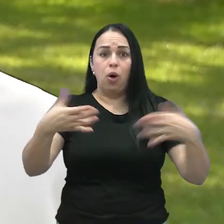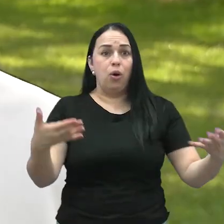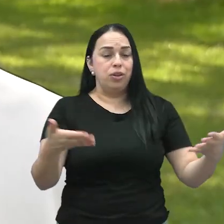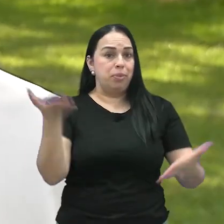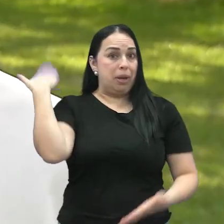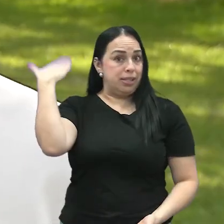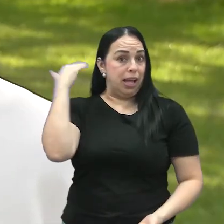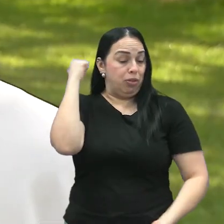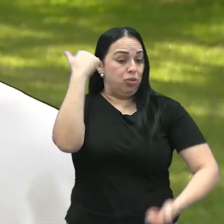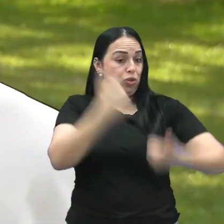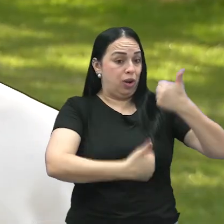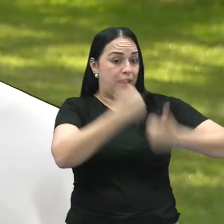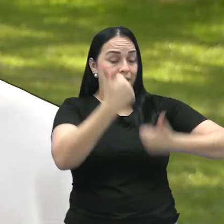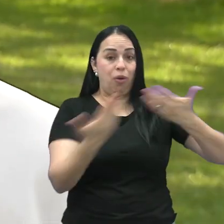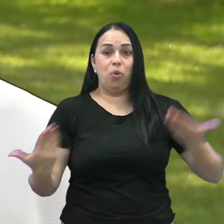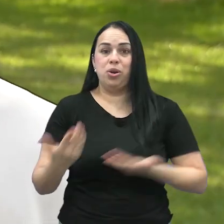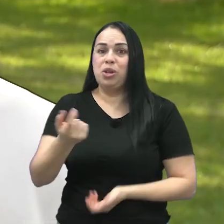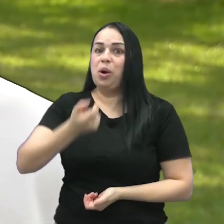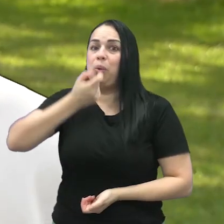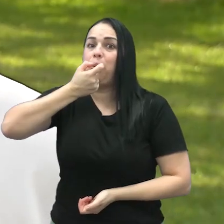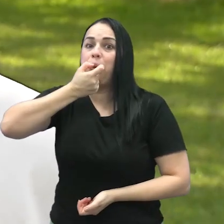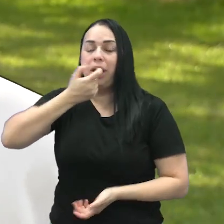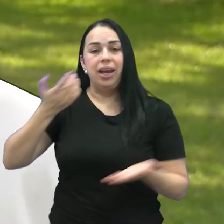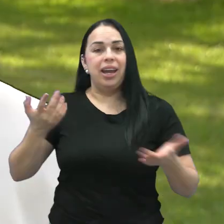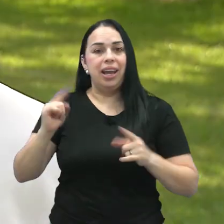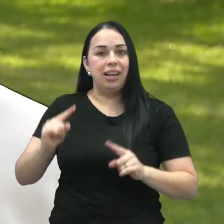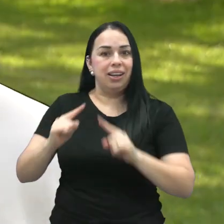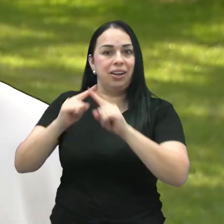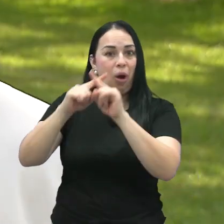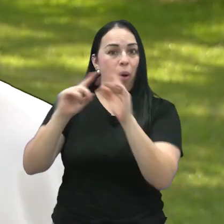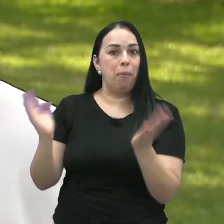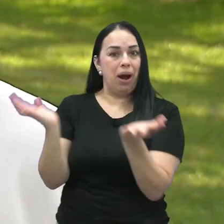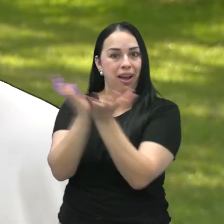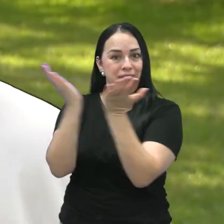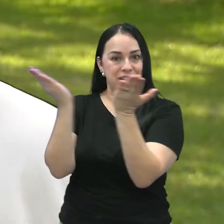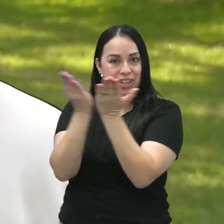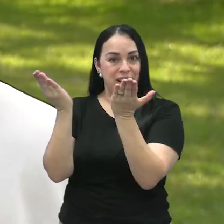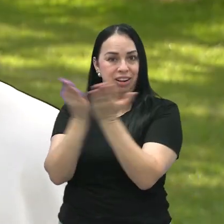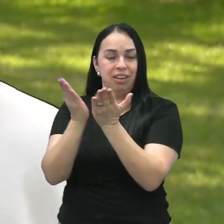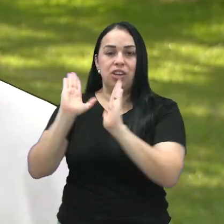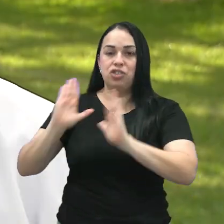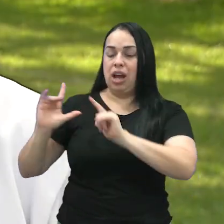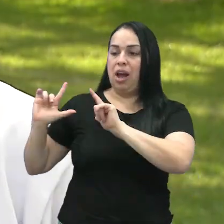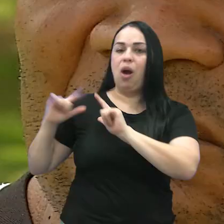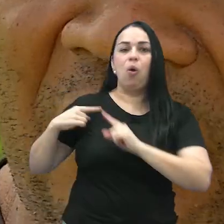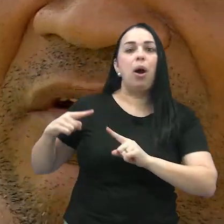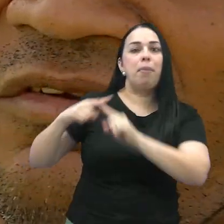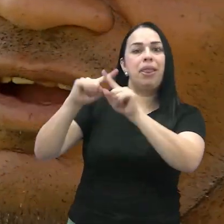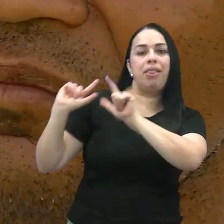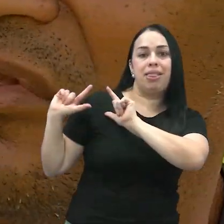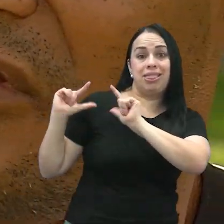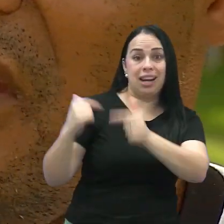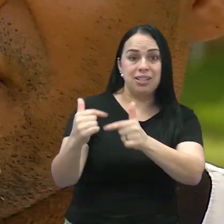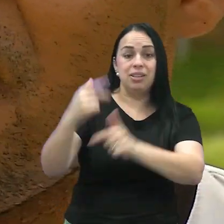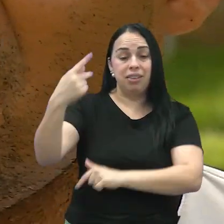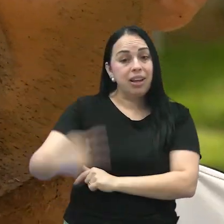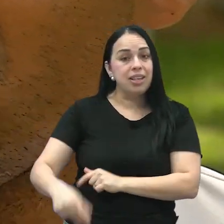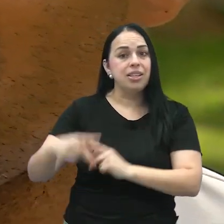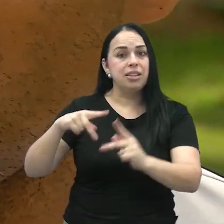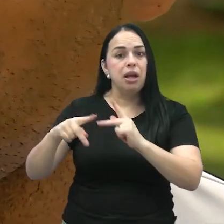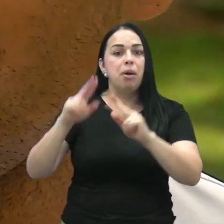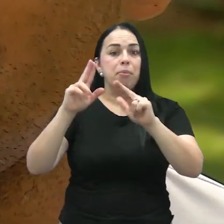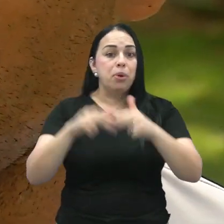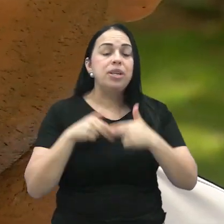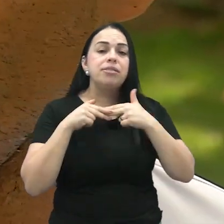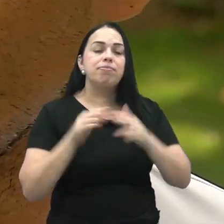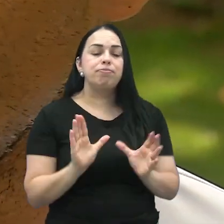juiz. Atualmente se concentra em organizar a Copa Evangélica, um campeonato tradicional da cidade. Por isso acredita que um